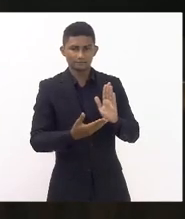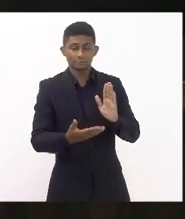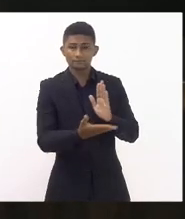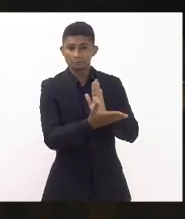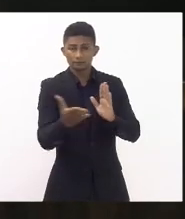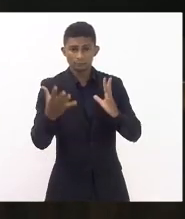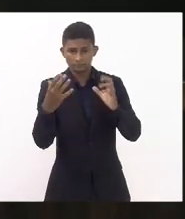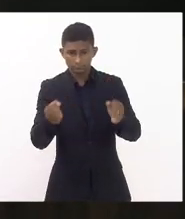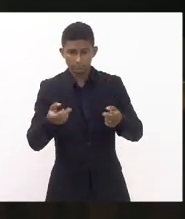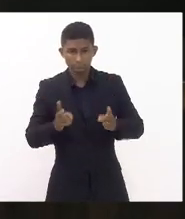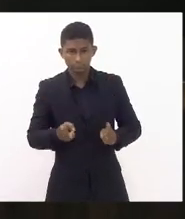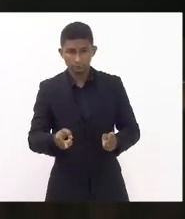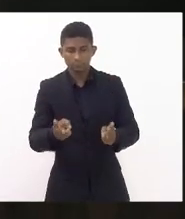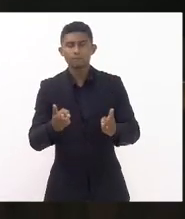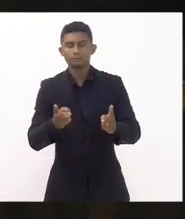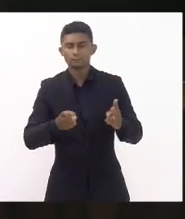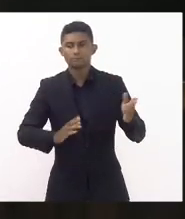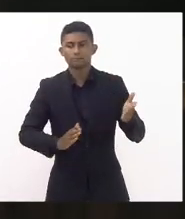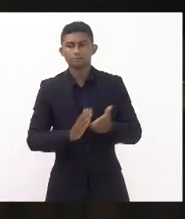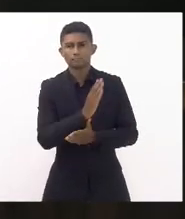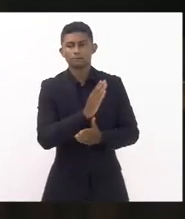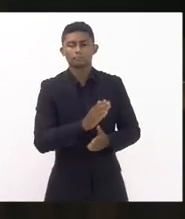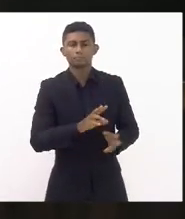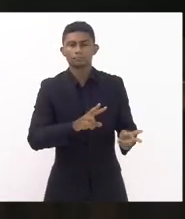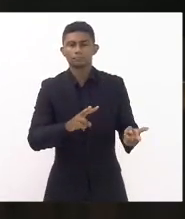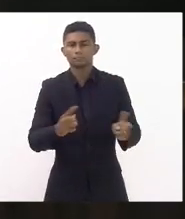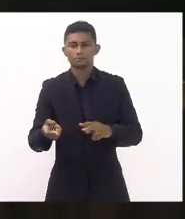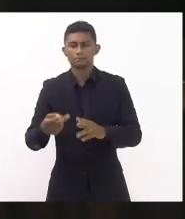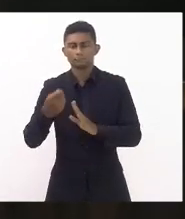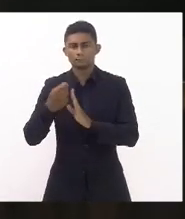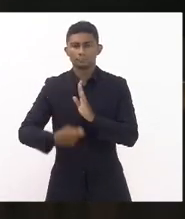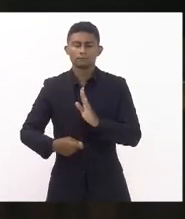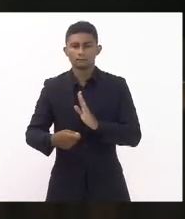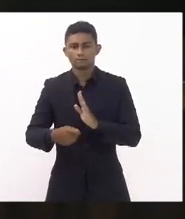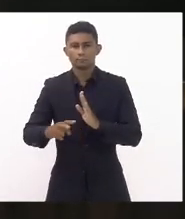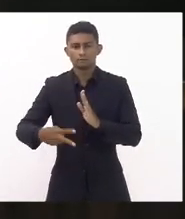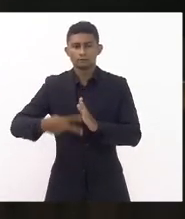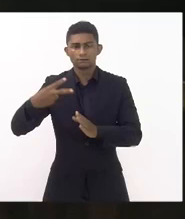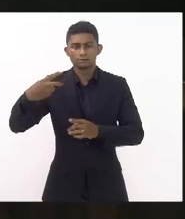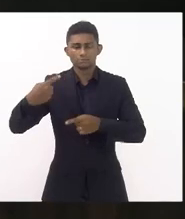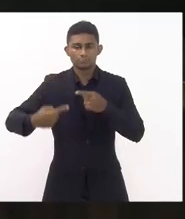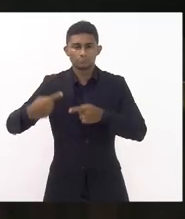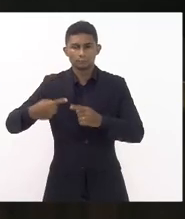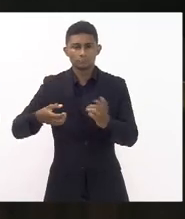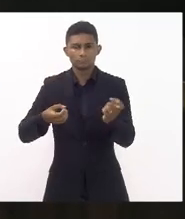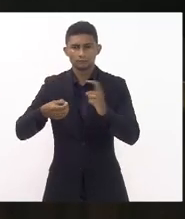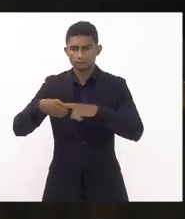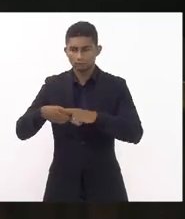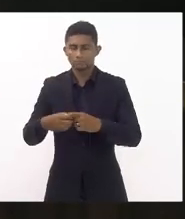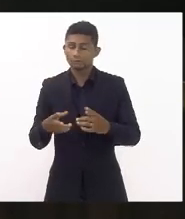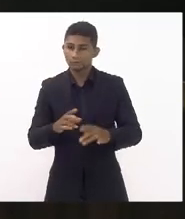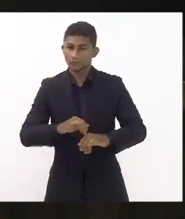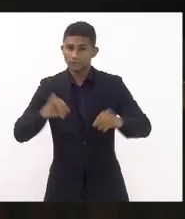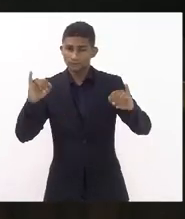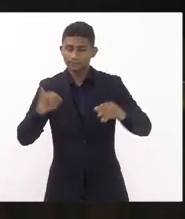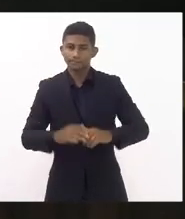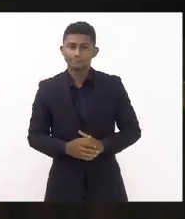aprovam apenas esse como estão, aprovado, vai a redação do vencido para a segunda discussão. Anuncio,